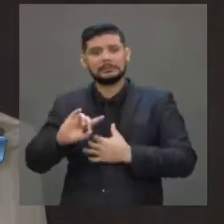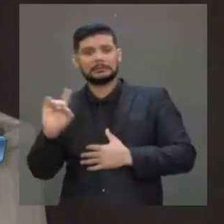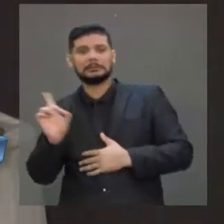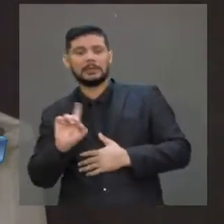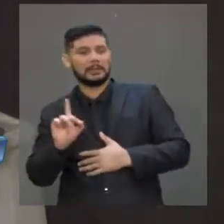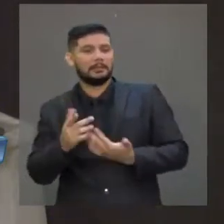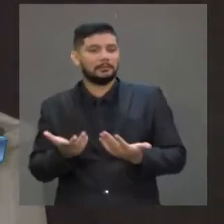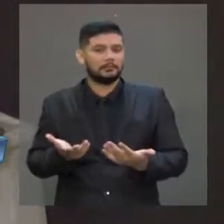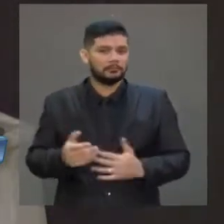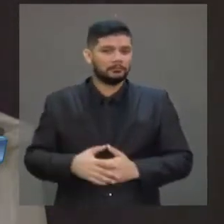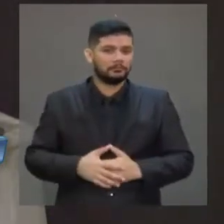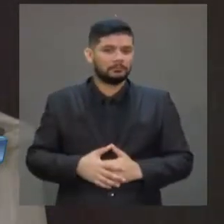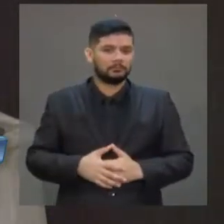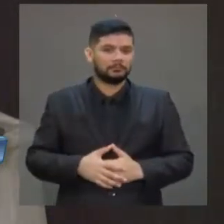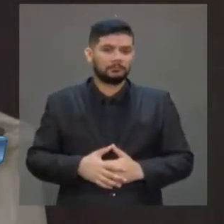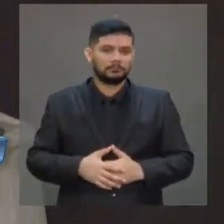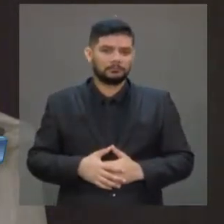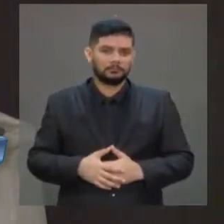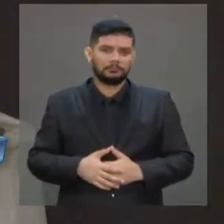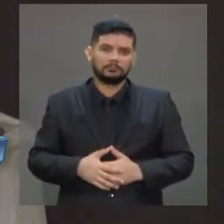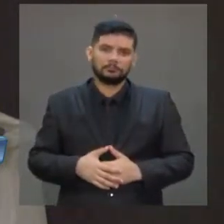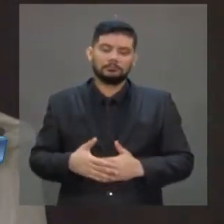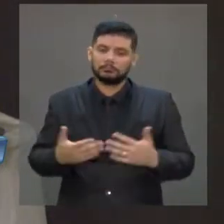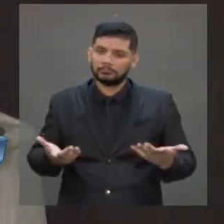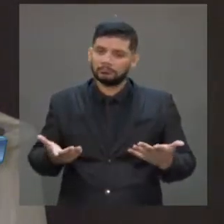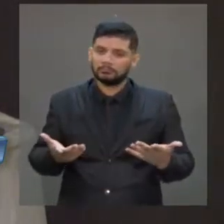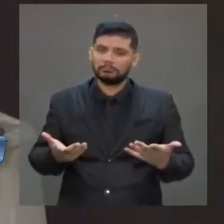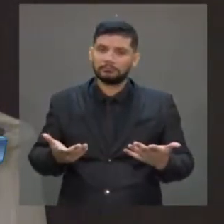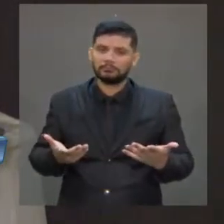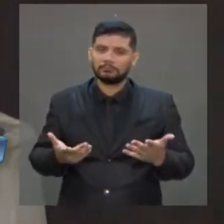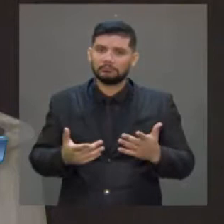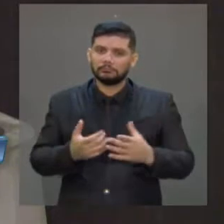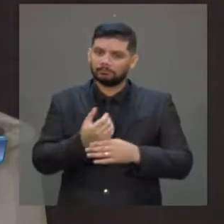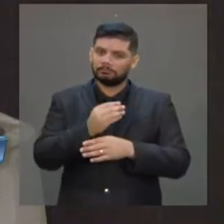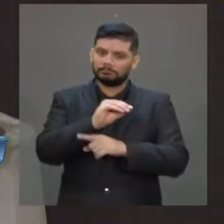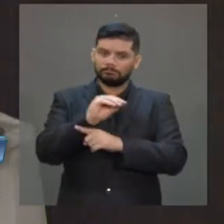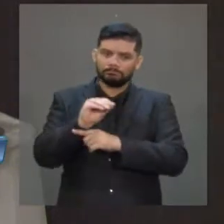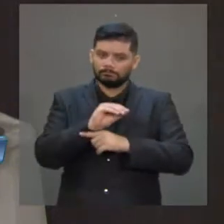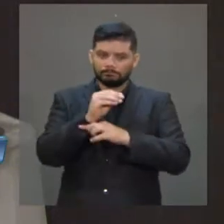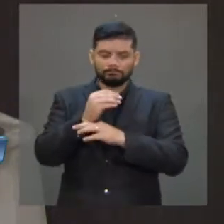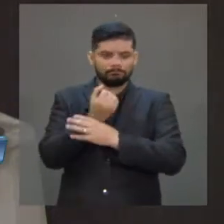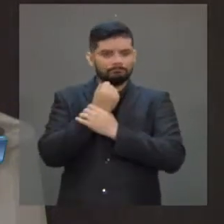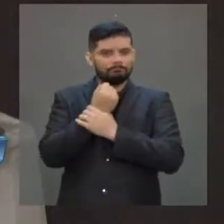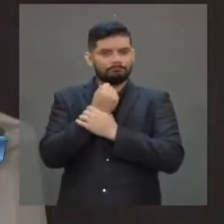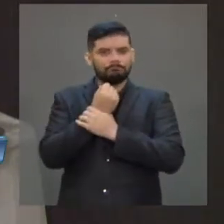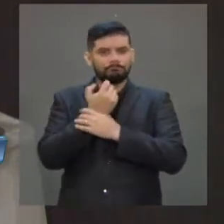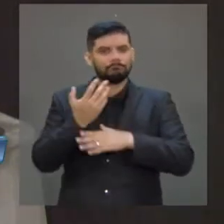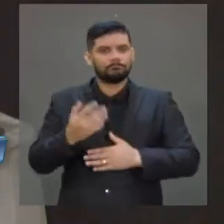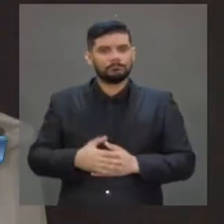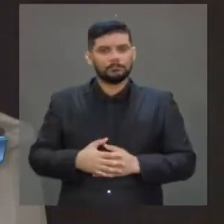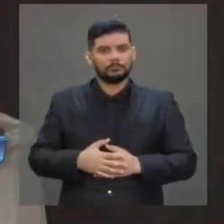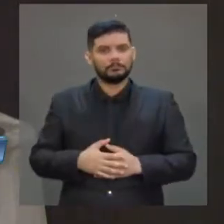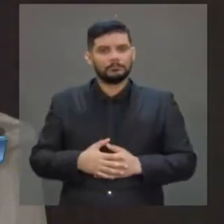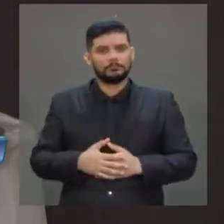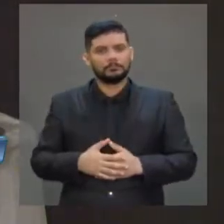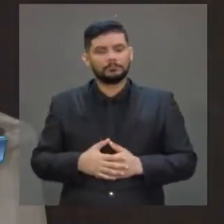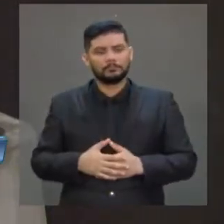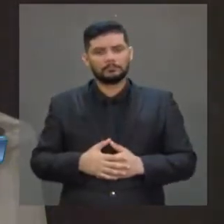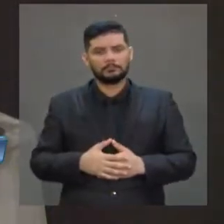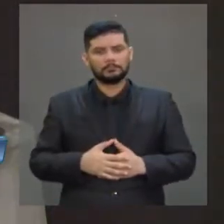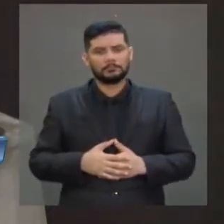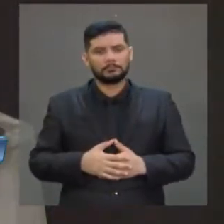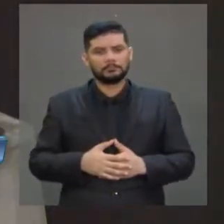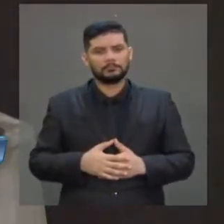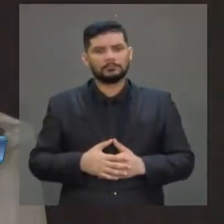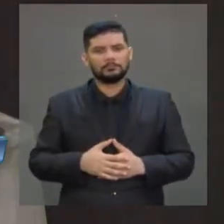ou não ser comercializados, em razão da preservação do meio ambiente e do interesse maior, que é o